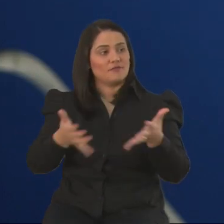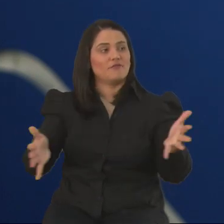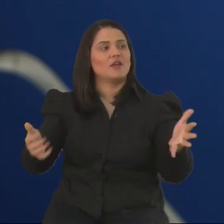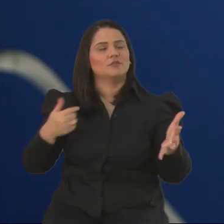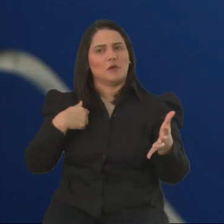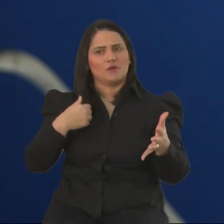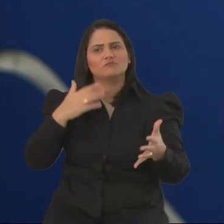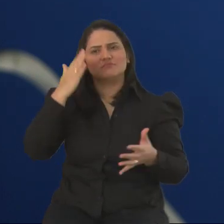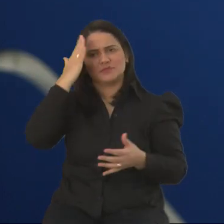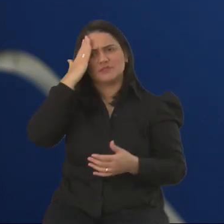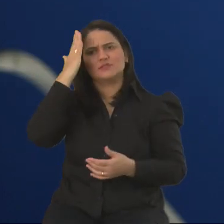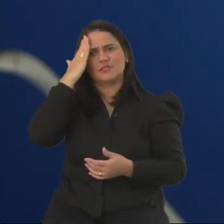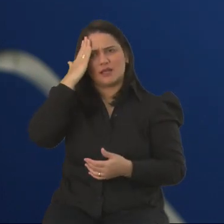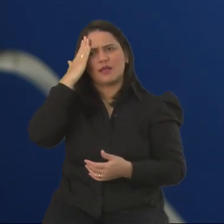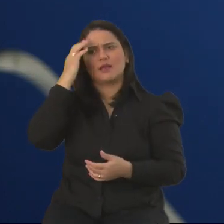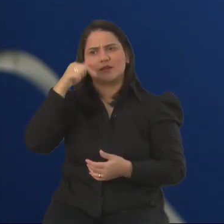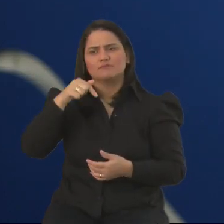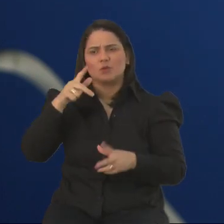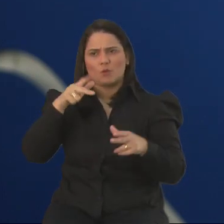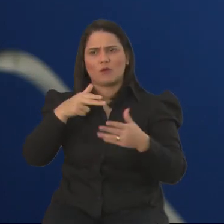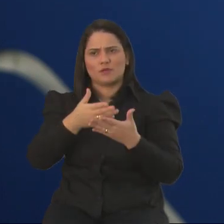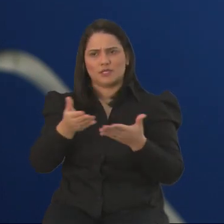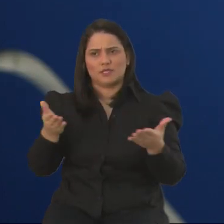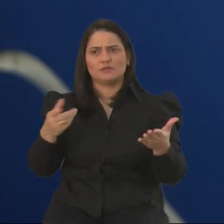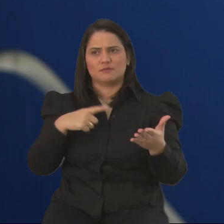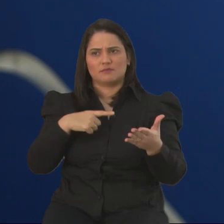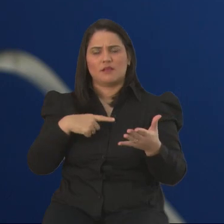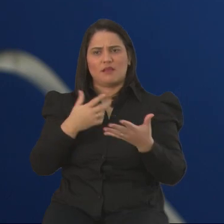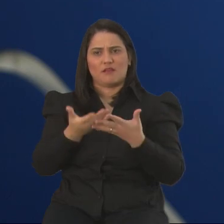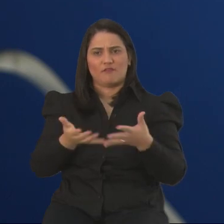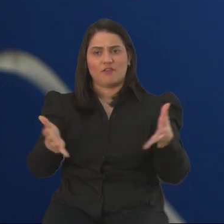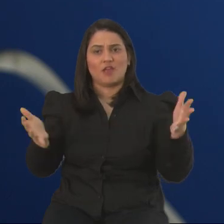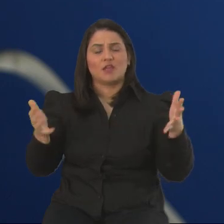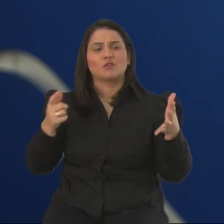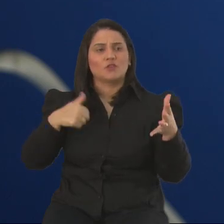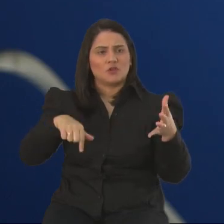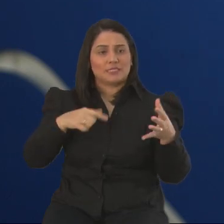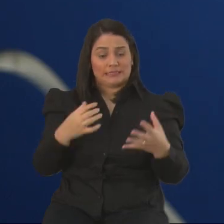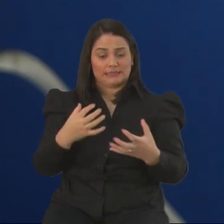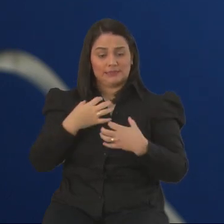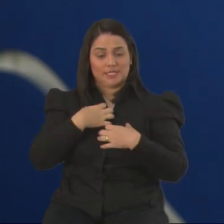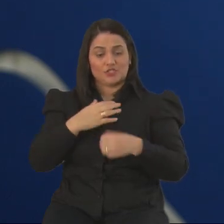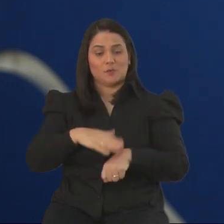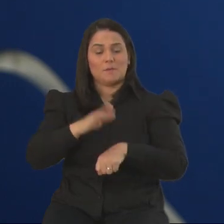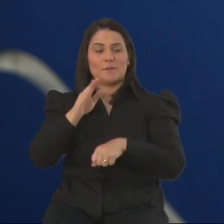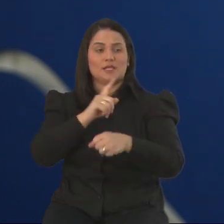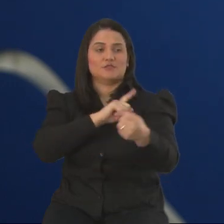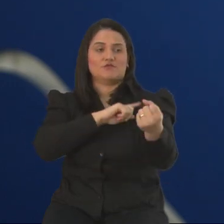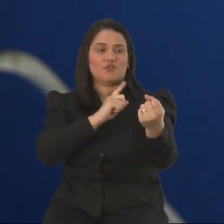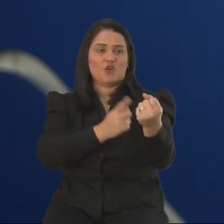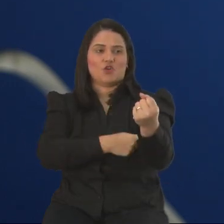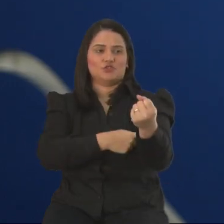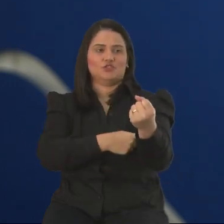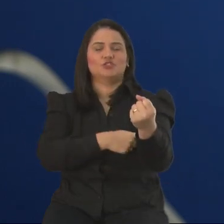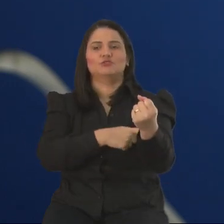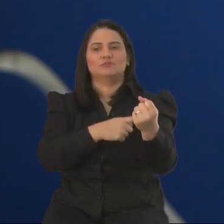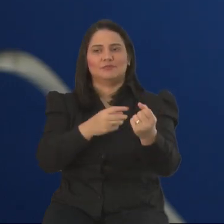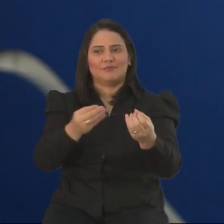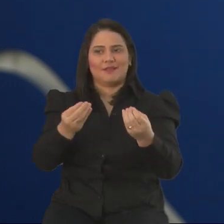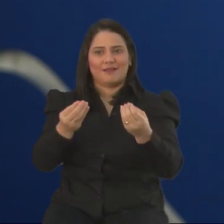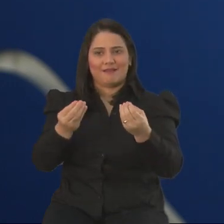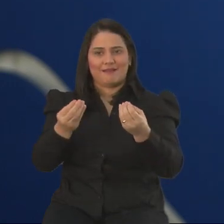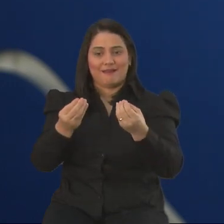realizados aqui no nosso tribunal, nos fazem mais fortes e determinadas a dar voz